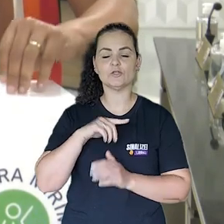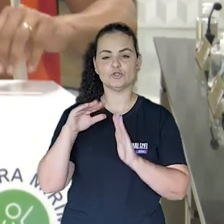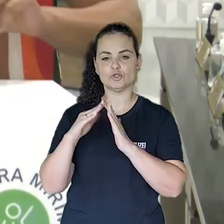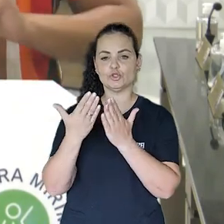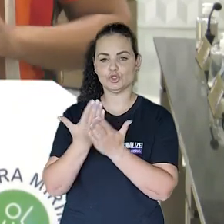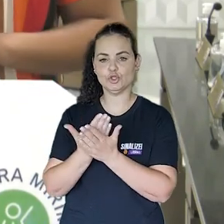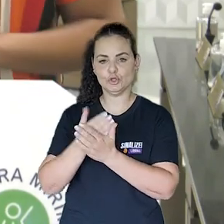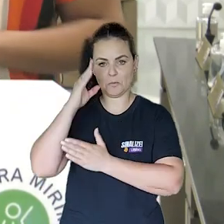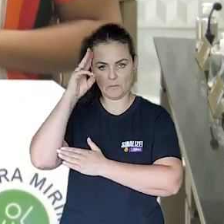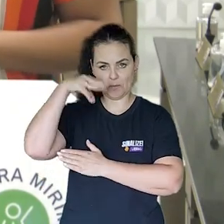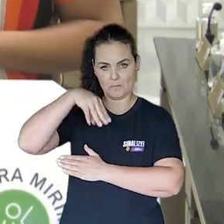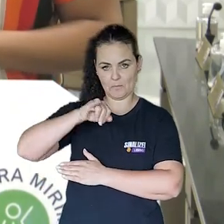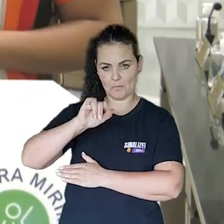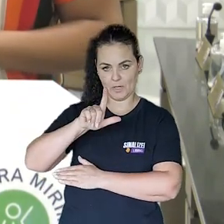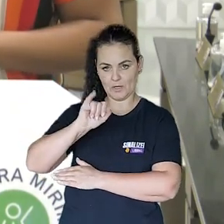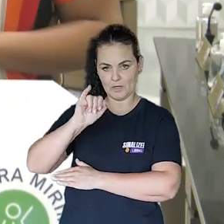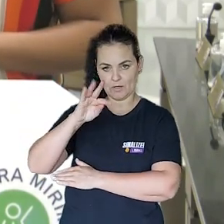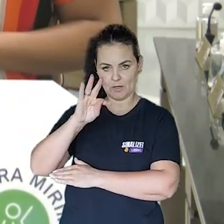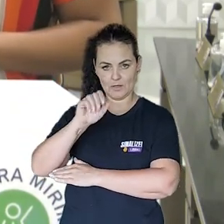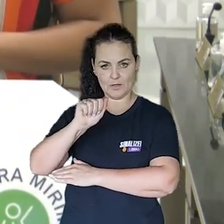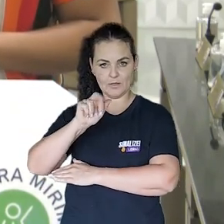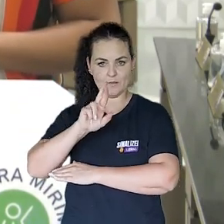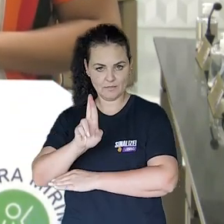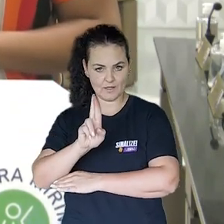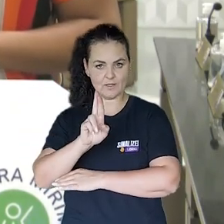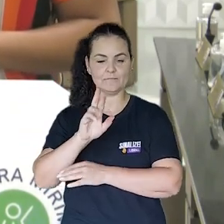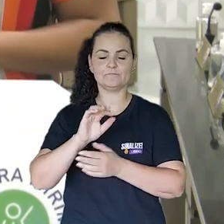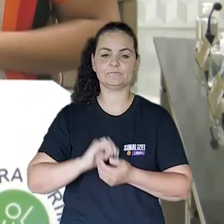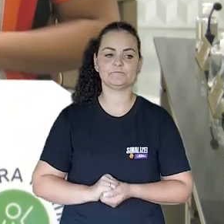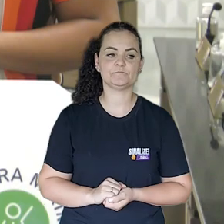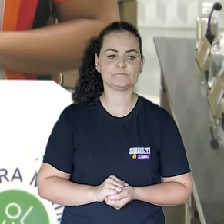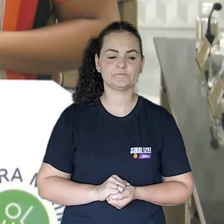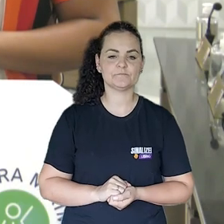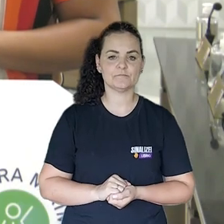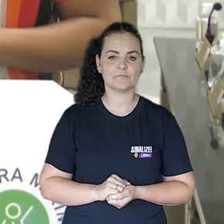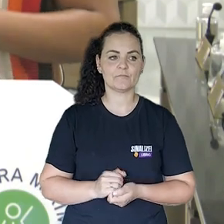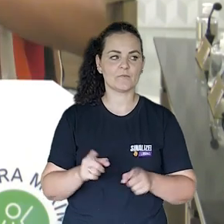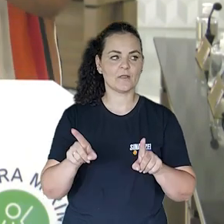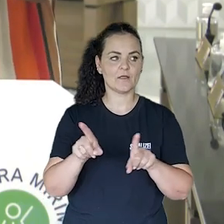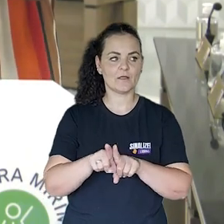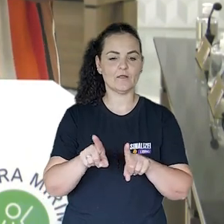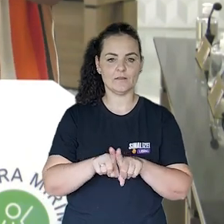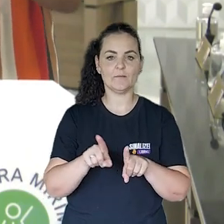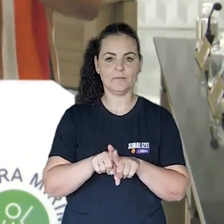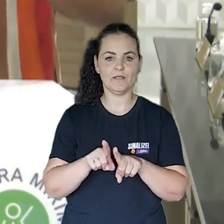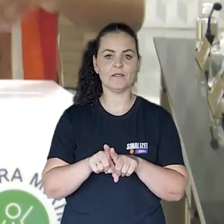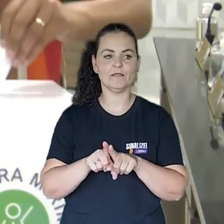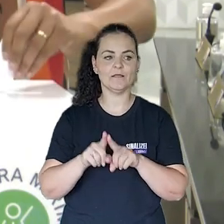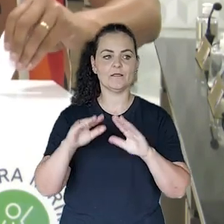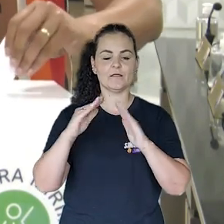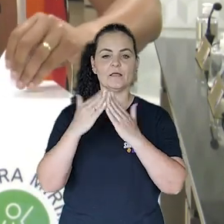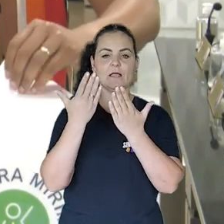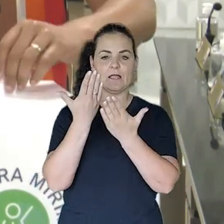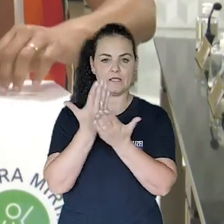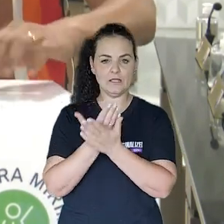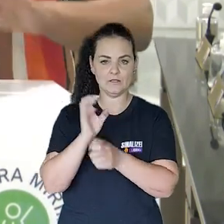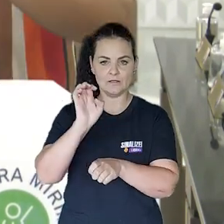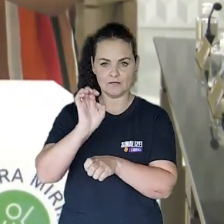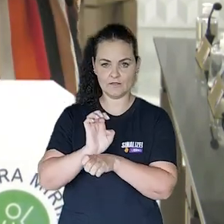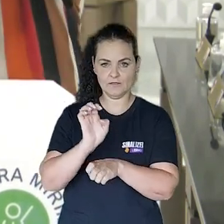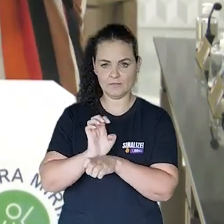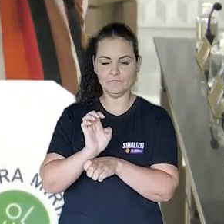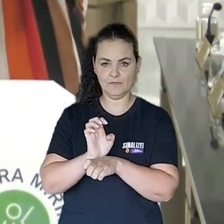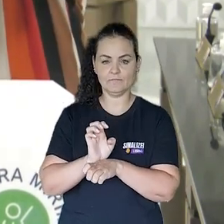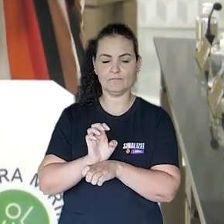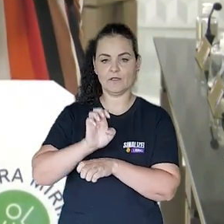e também, da rede estadual, a escola Elza Granzotto Ferraz. Isso mesmo. Vou retirar as duas